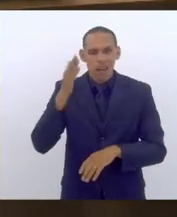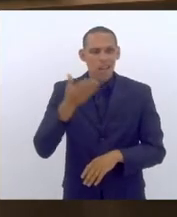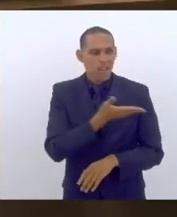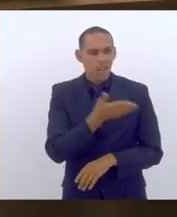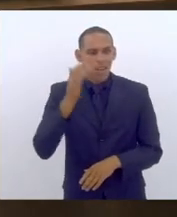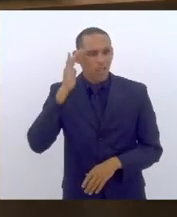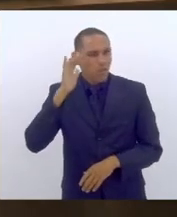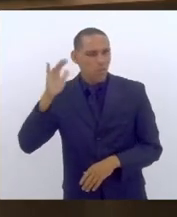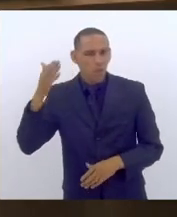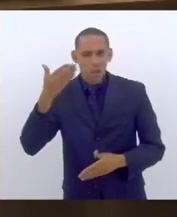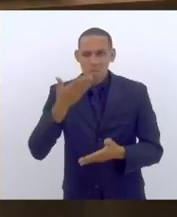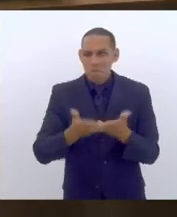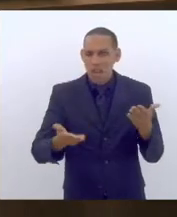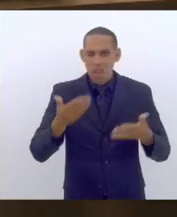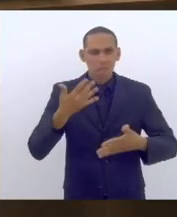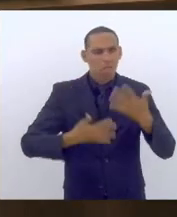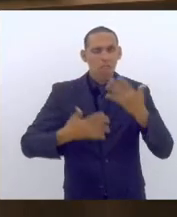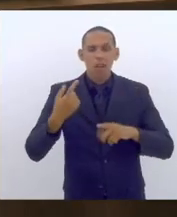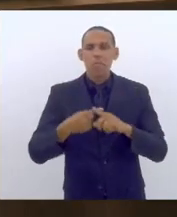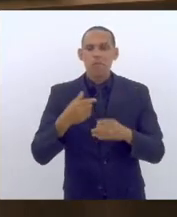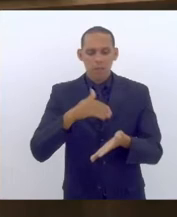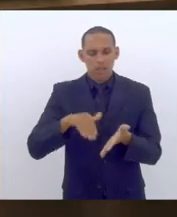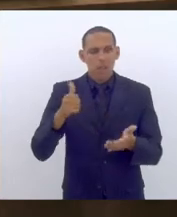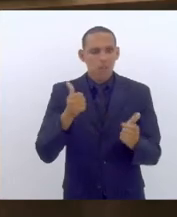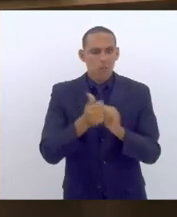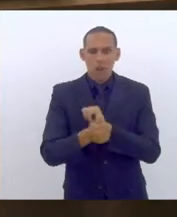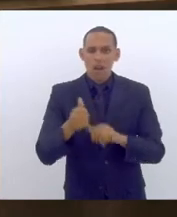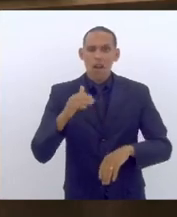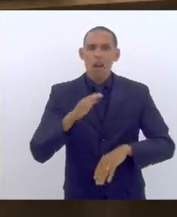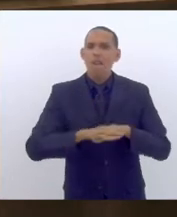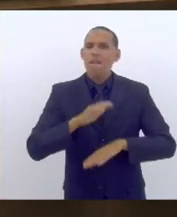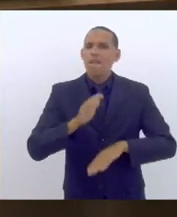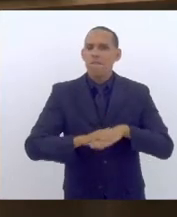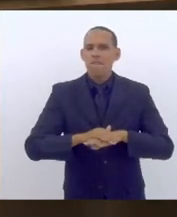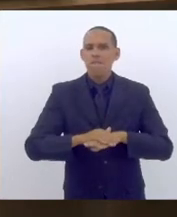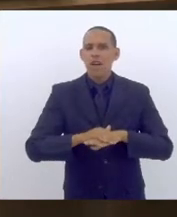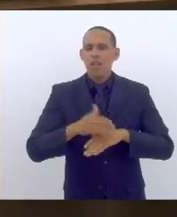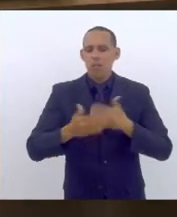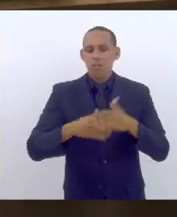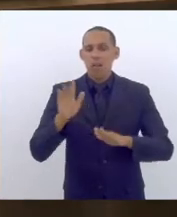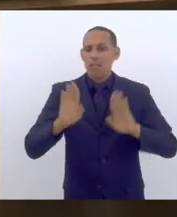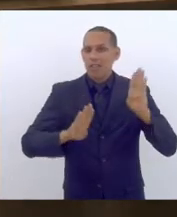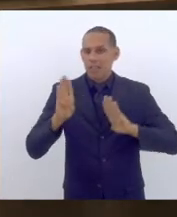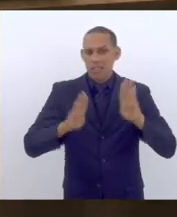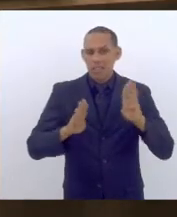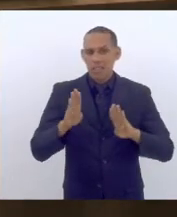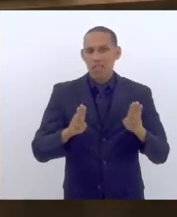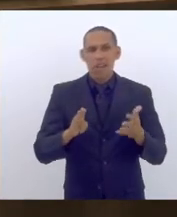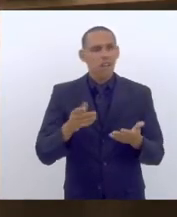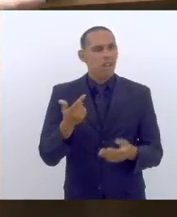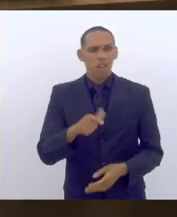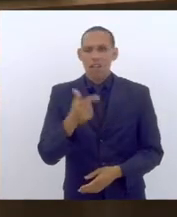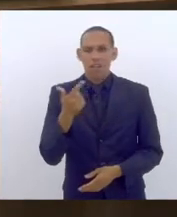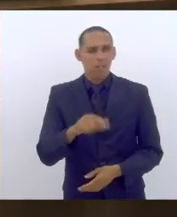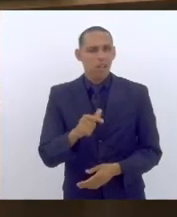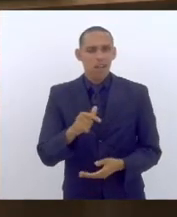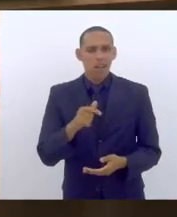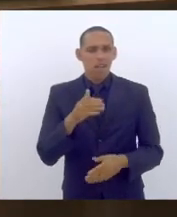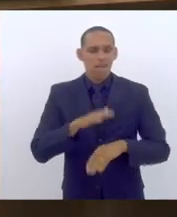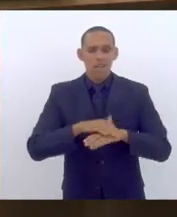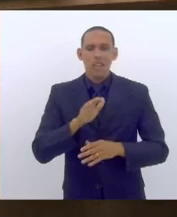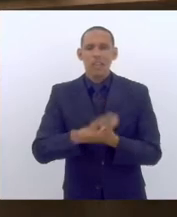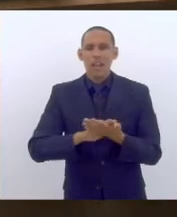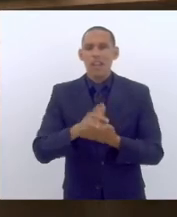porque a secretaria de esportes não fez um processo licitatório no prazo que todas as outras secretarias